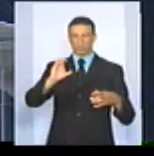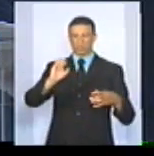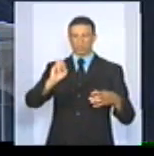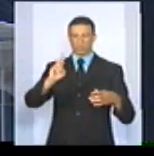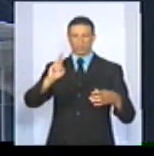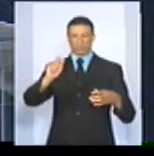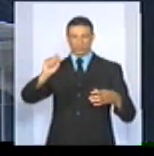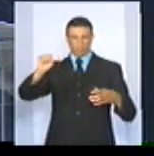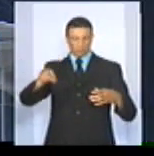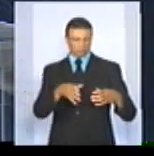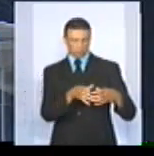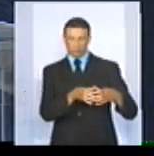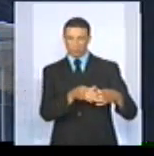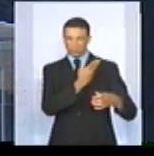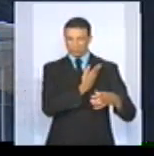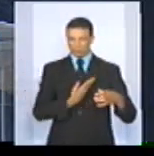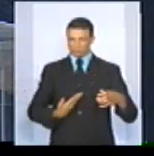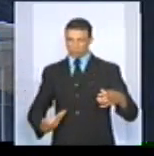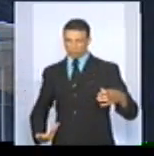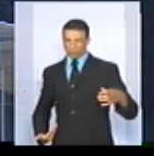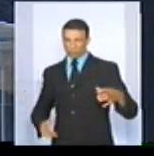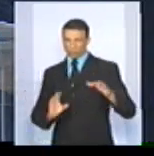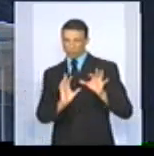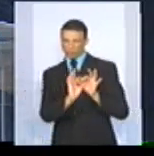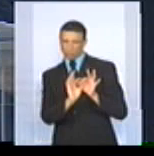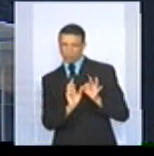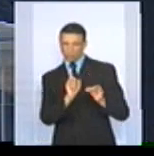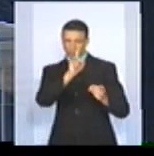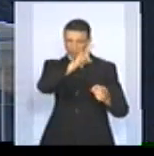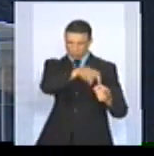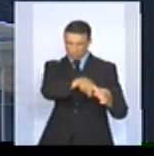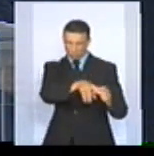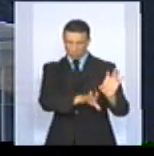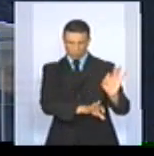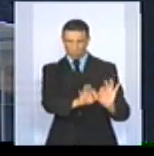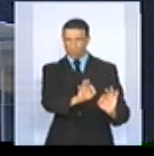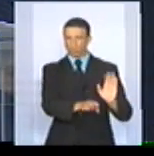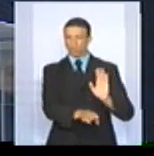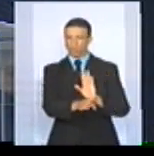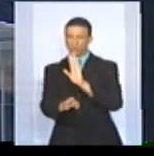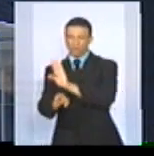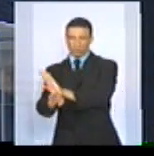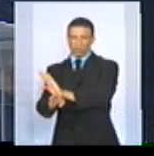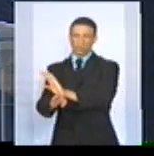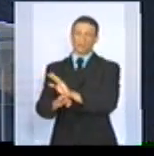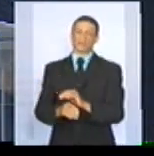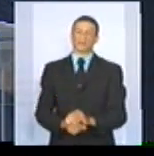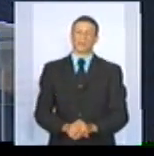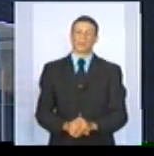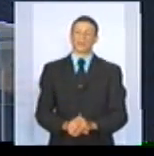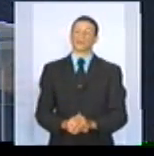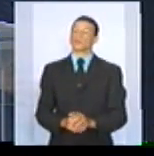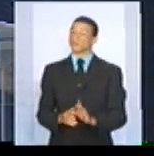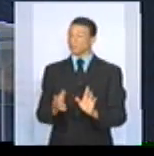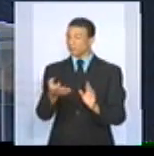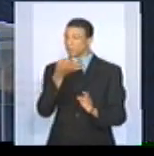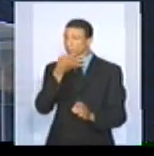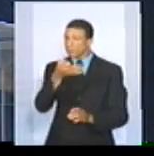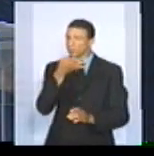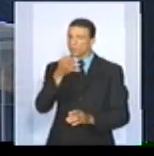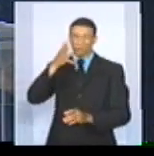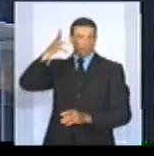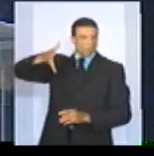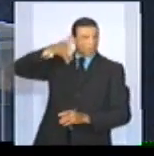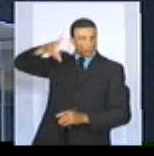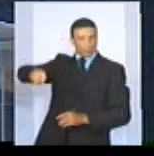logo é exercido por licença da União, conforme princípios e restrições constitucionais. Devemos levantar aqui uma nova